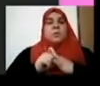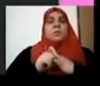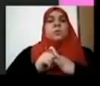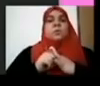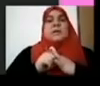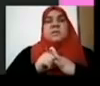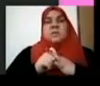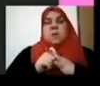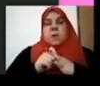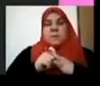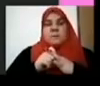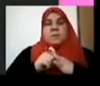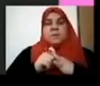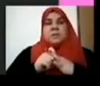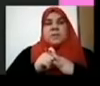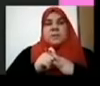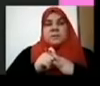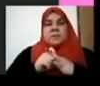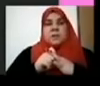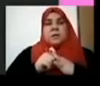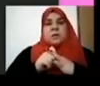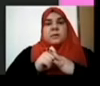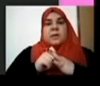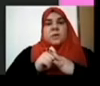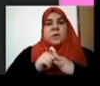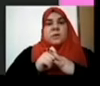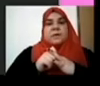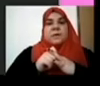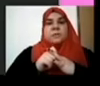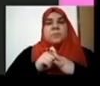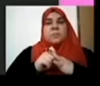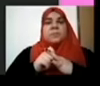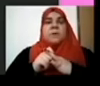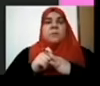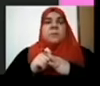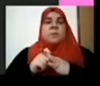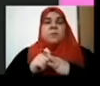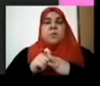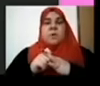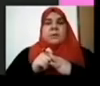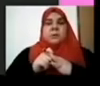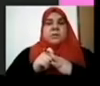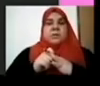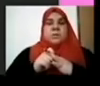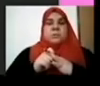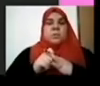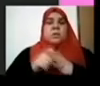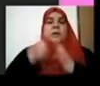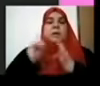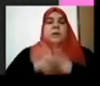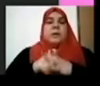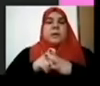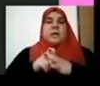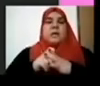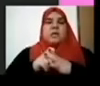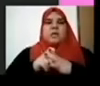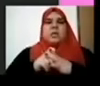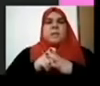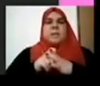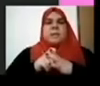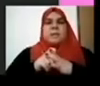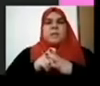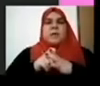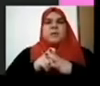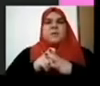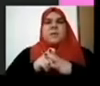o produto da soma pela diferença, né, que é o quadrado do primeiro menos o quadrado do segundo. E a gente